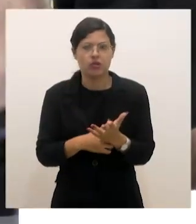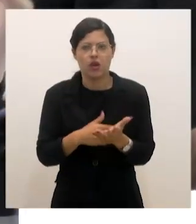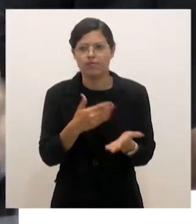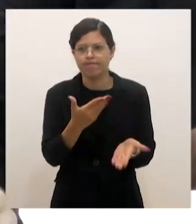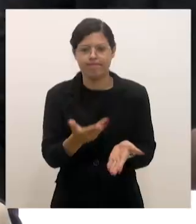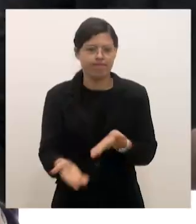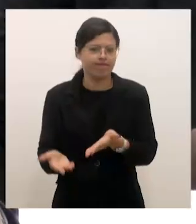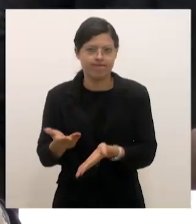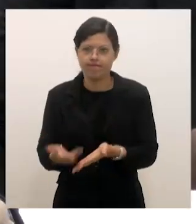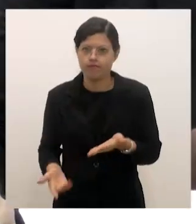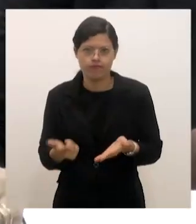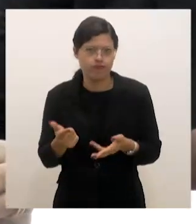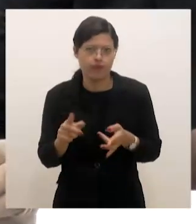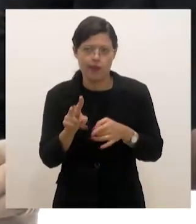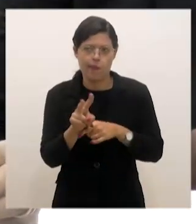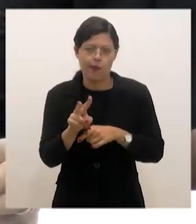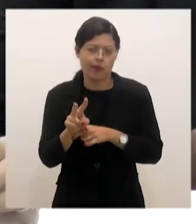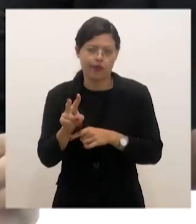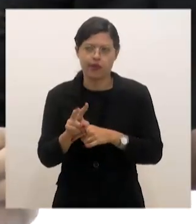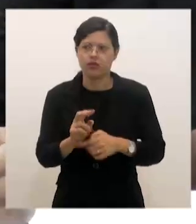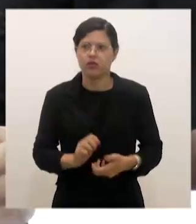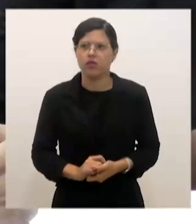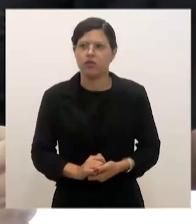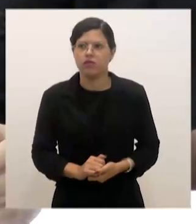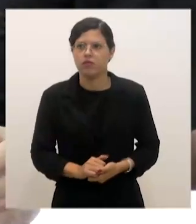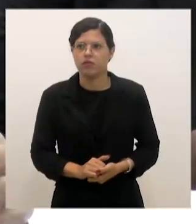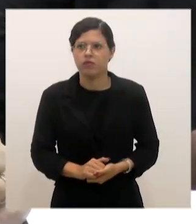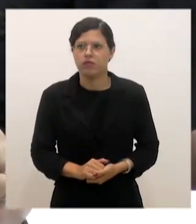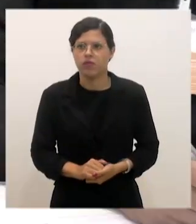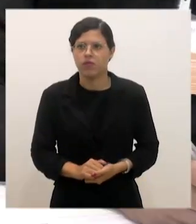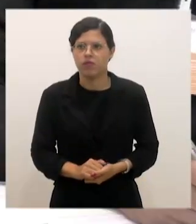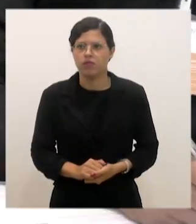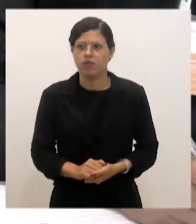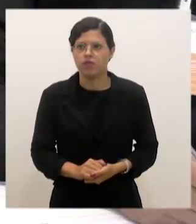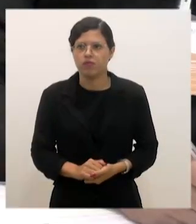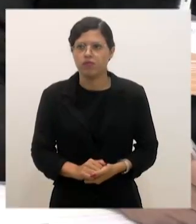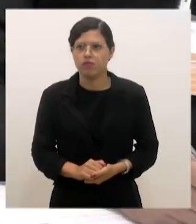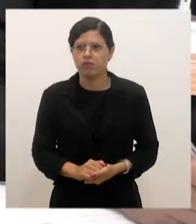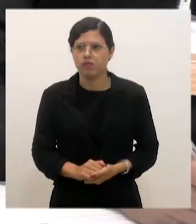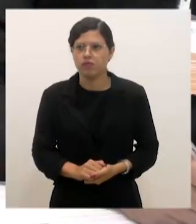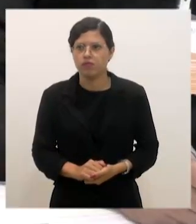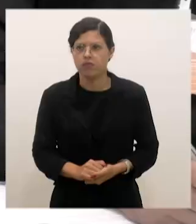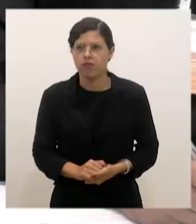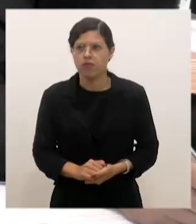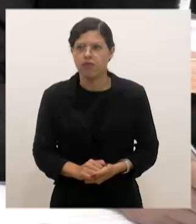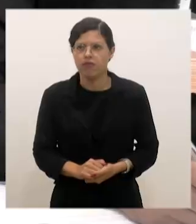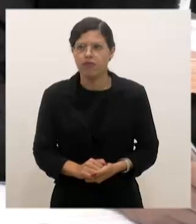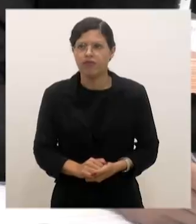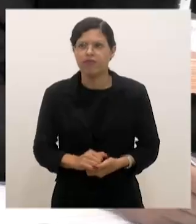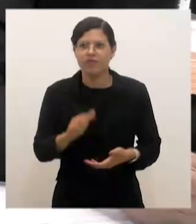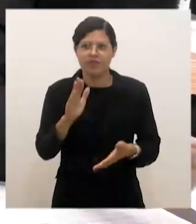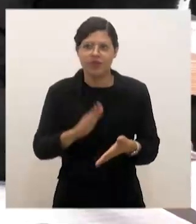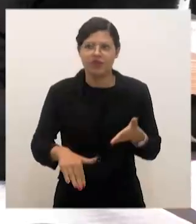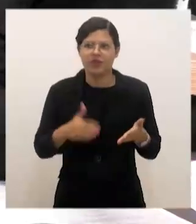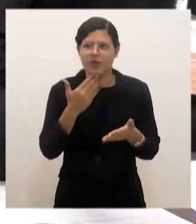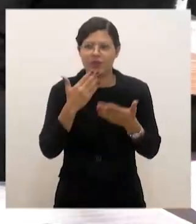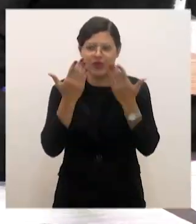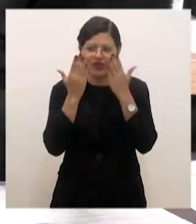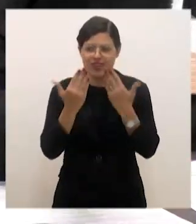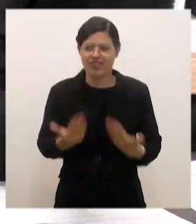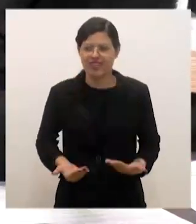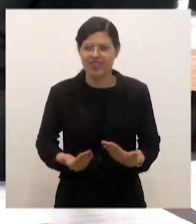Então, só Presidente, o mérito do em projeto vista foi desse esse. hino ao meio ambiente, eu retiro o pedido de vista em vista